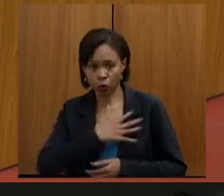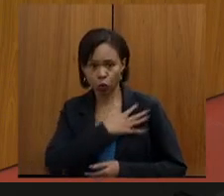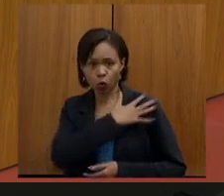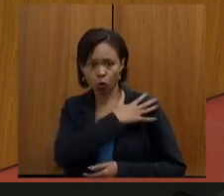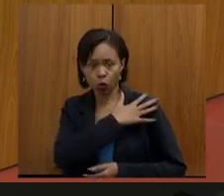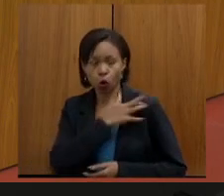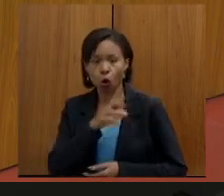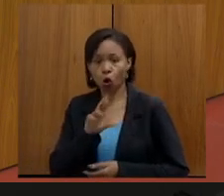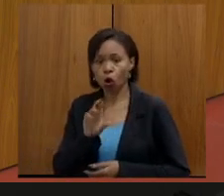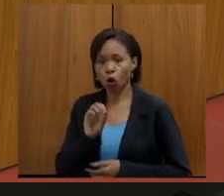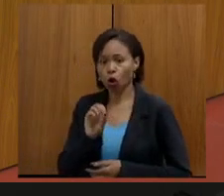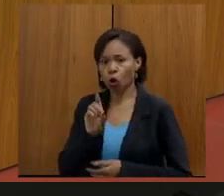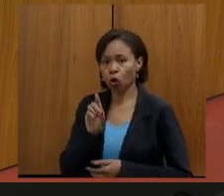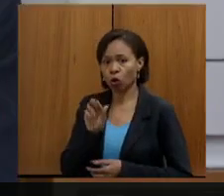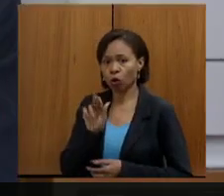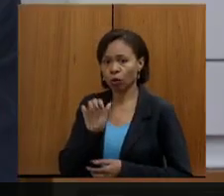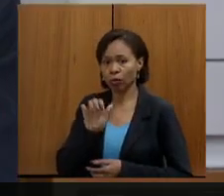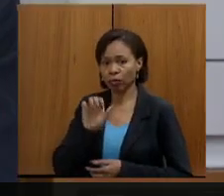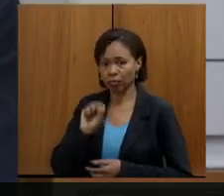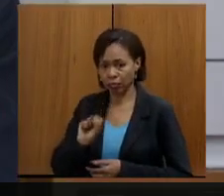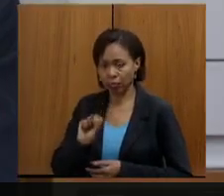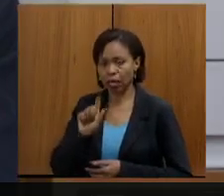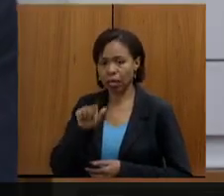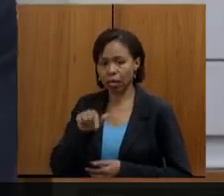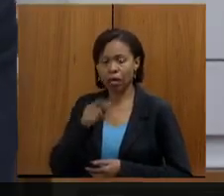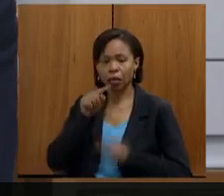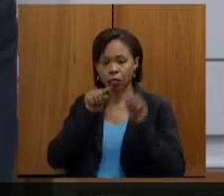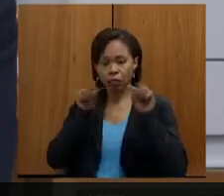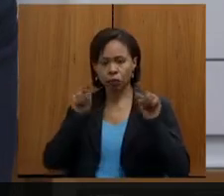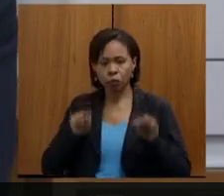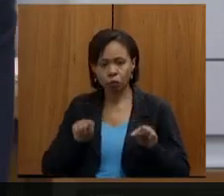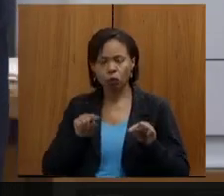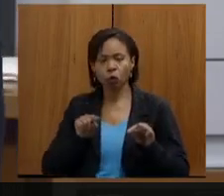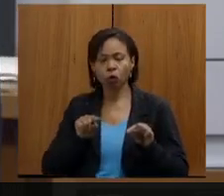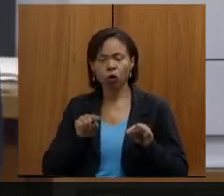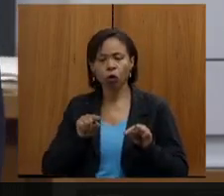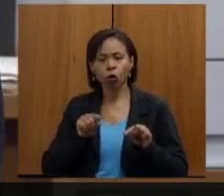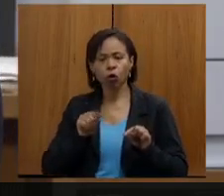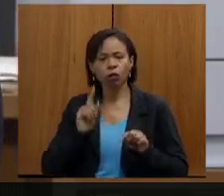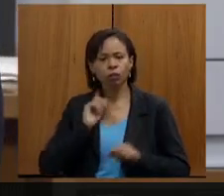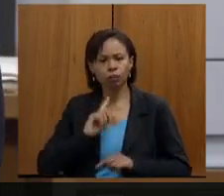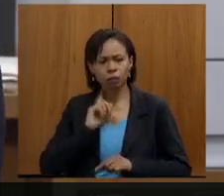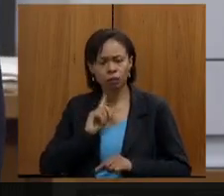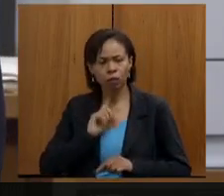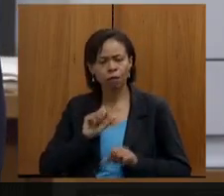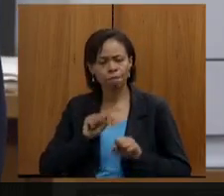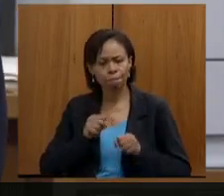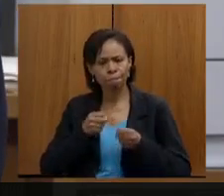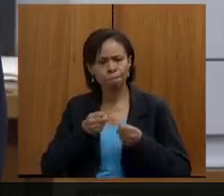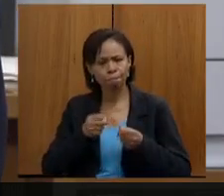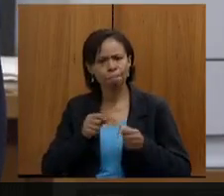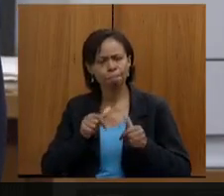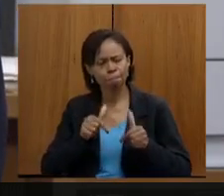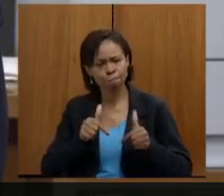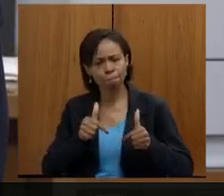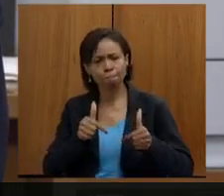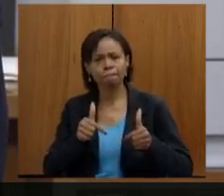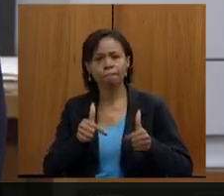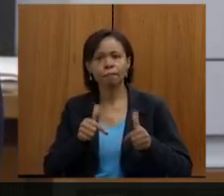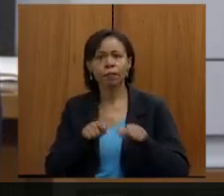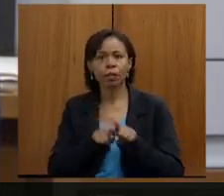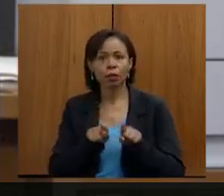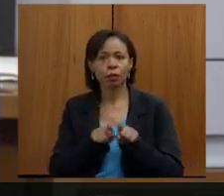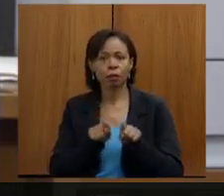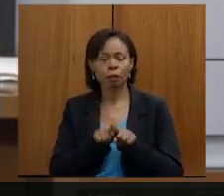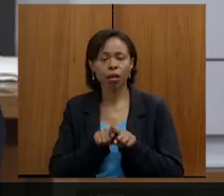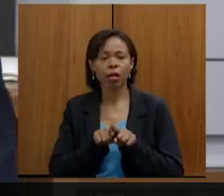o servidor não é do estado de Minas Gerais tão competente esforçado queria também que